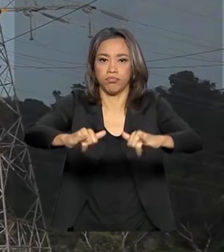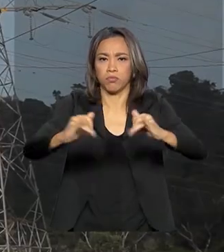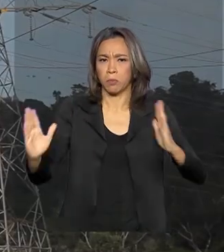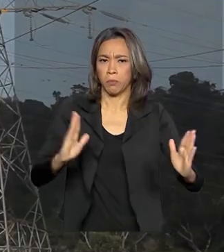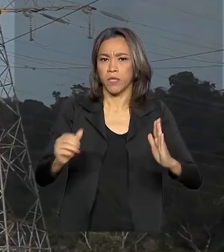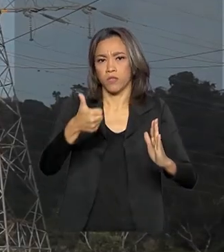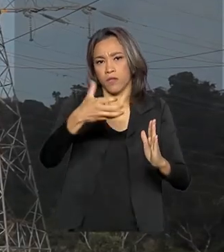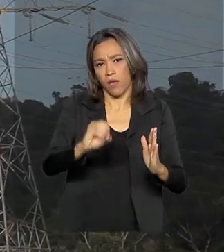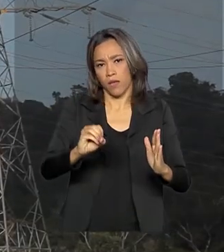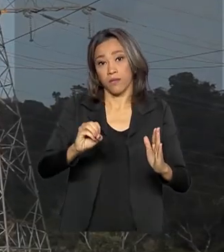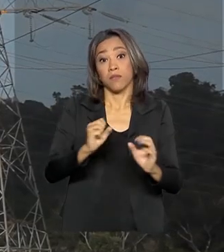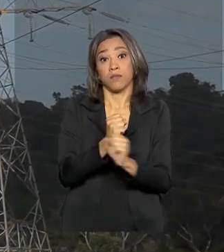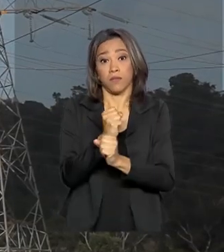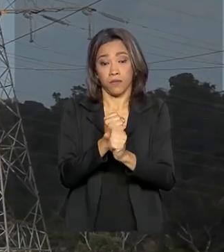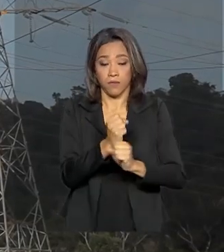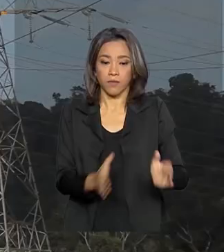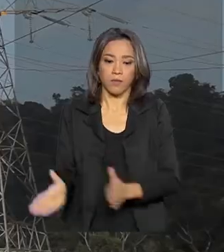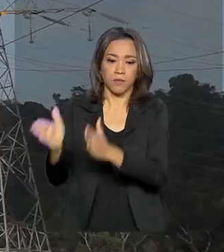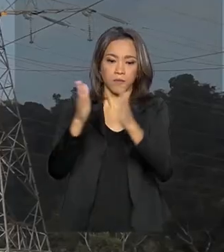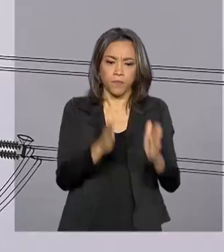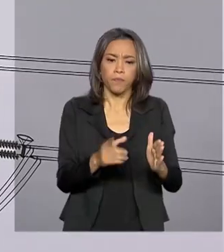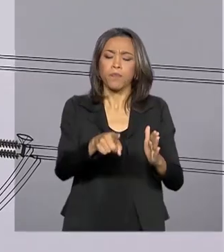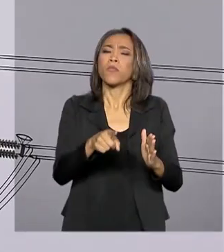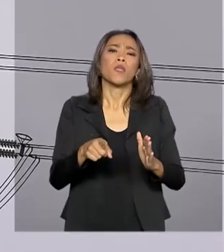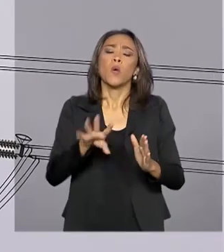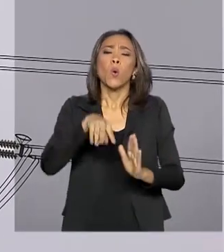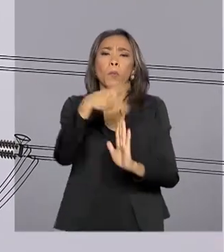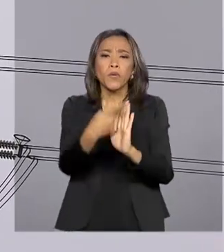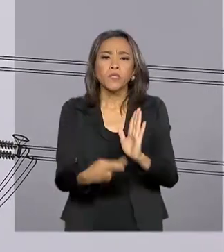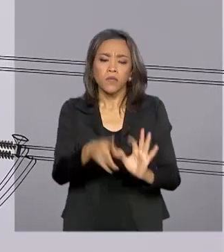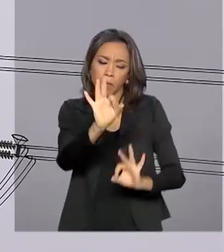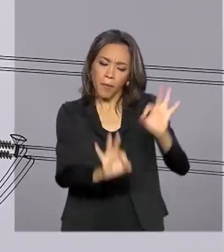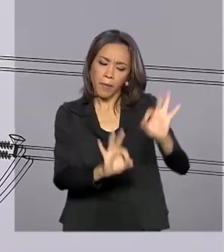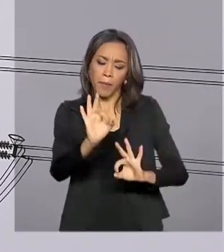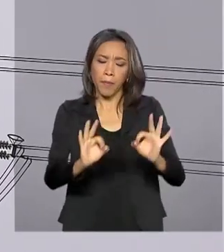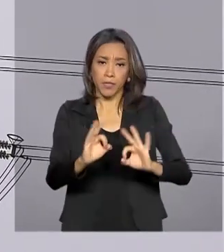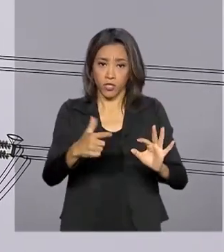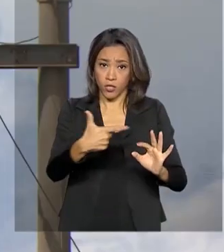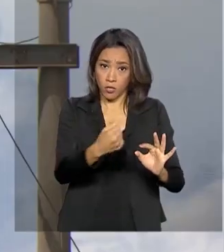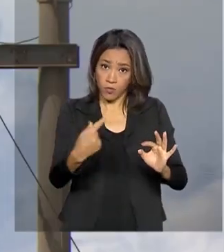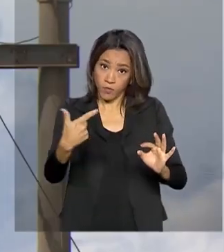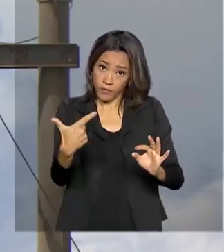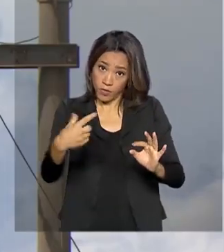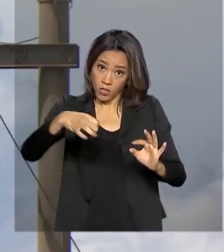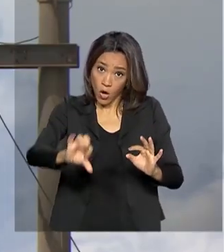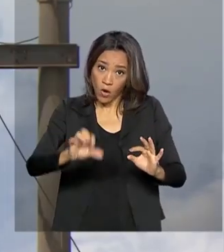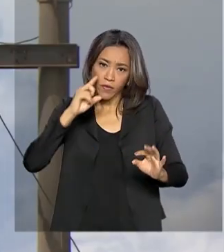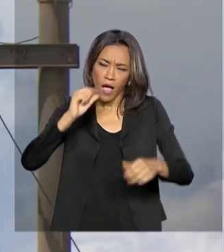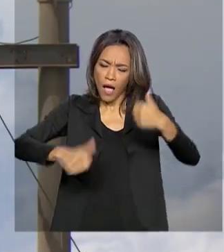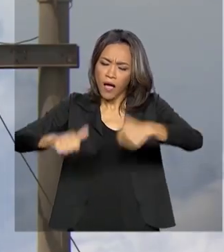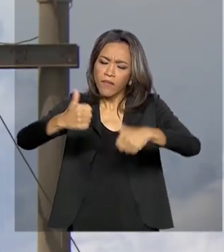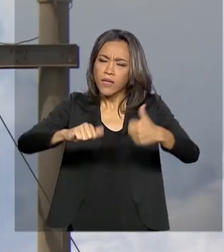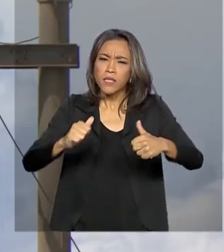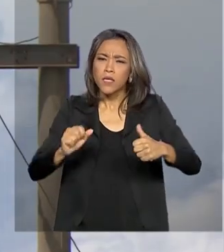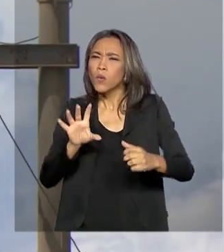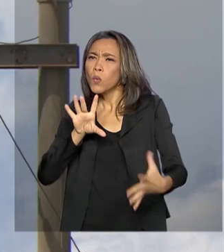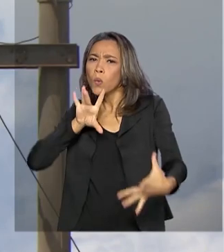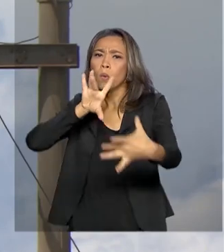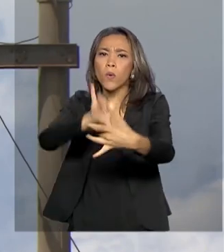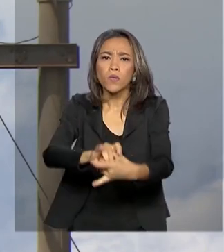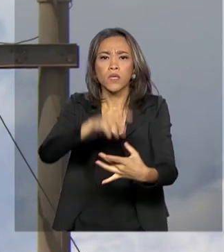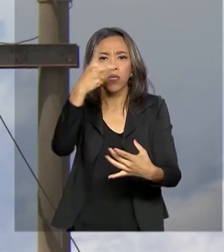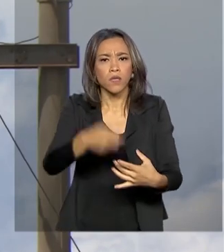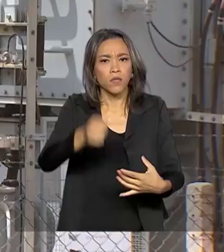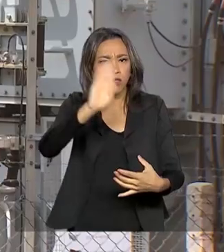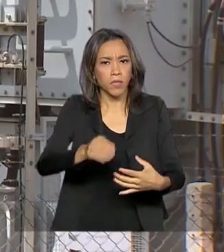O plano decenal de expansão de energia 2029 faz uma análise do cenário energético brasileiro e